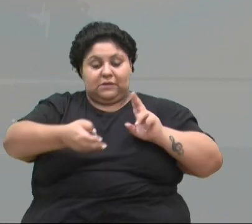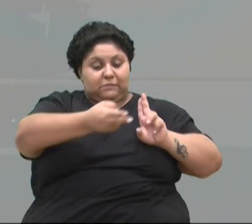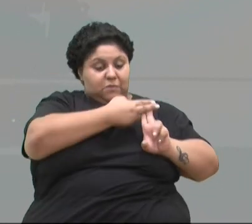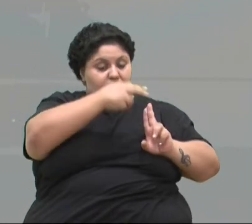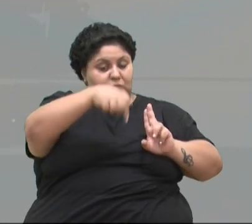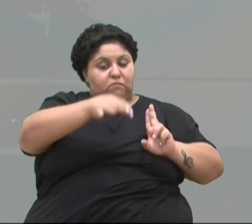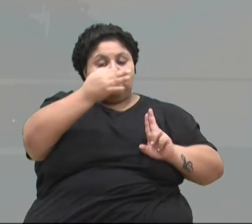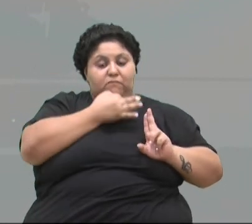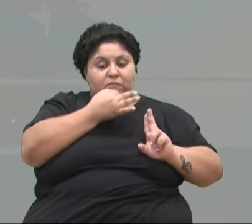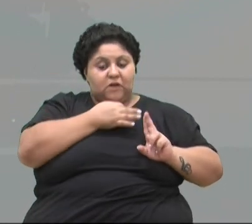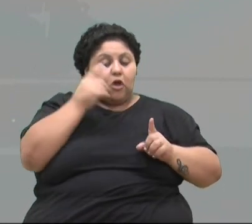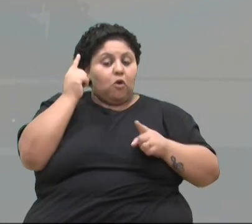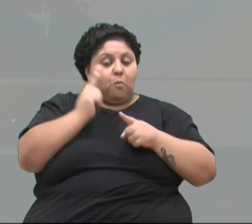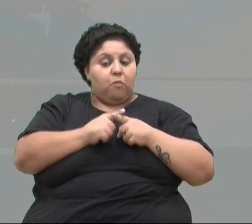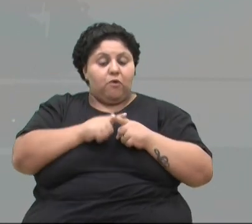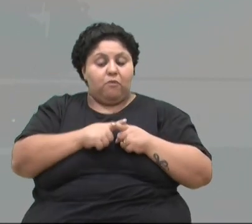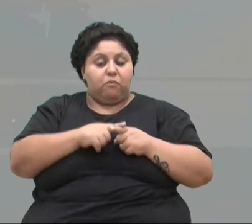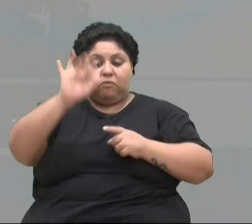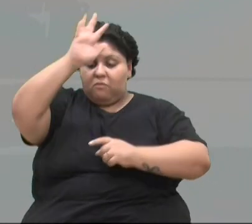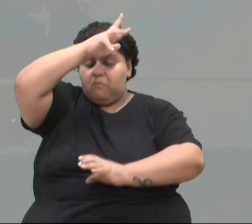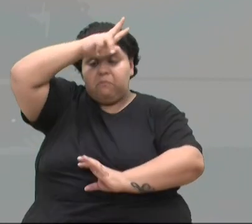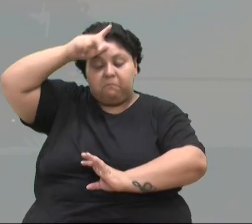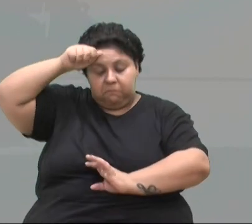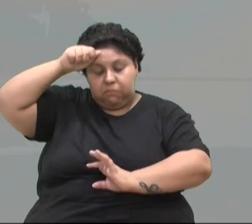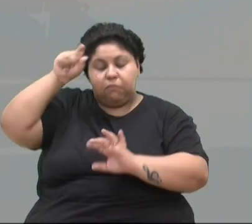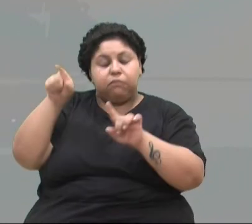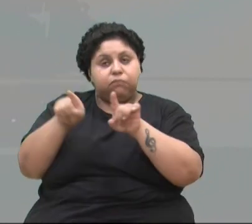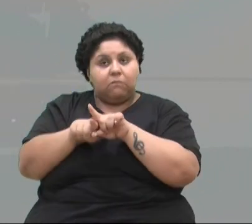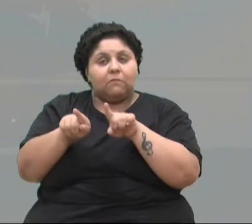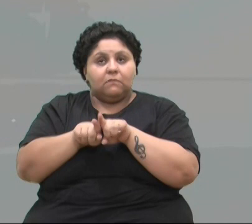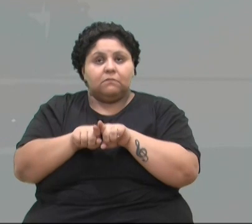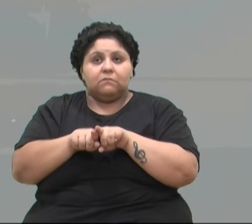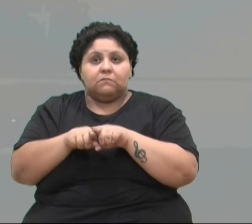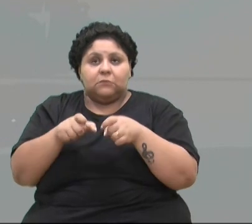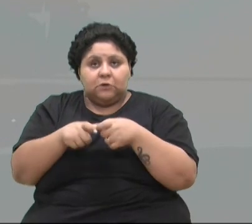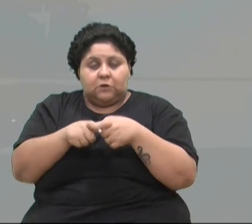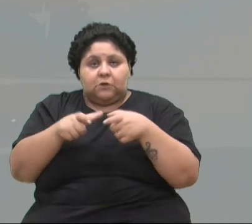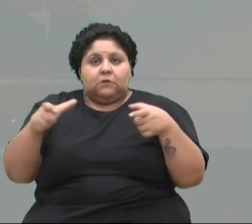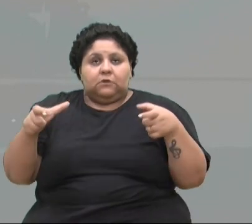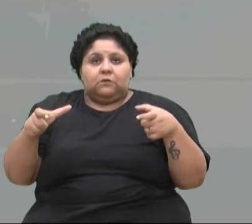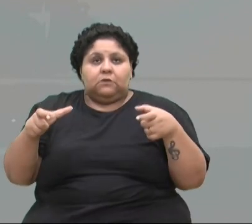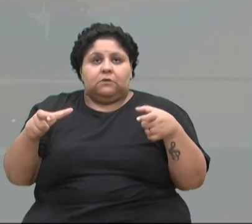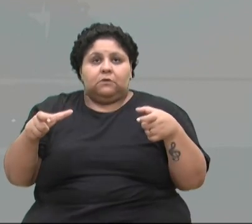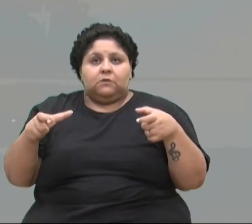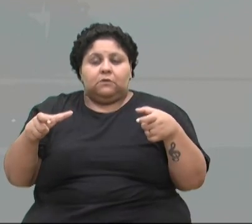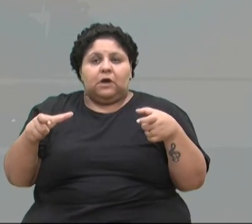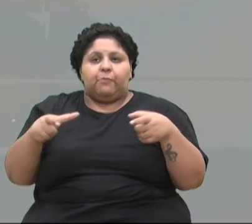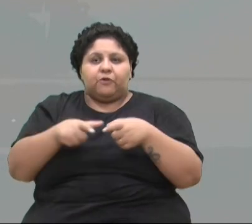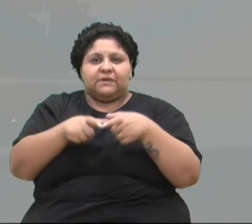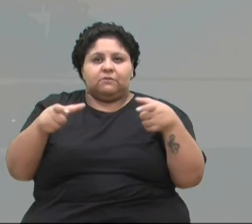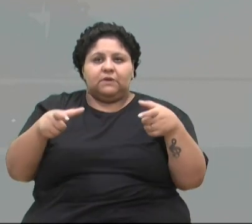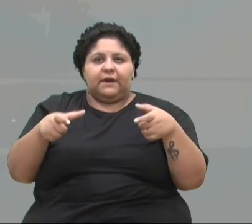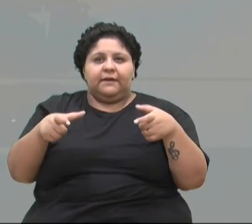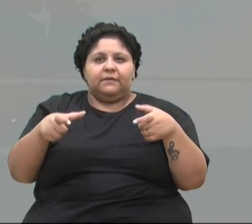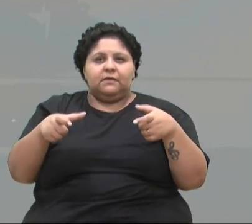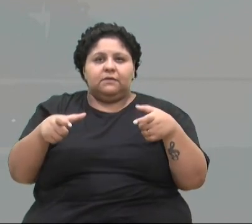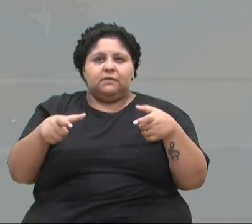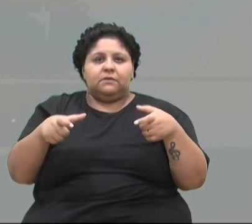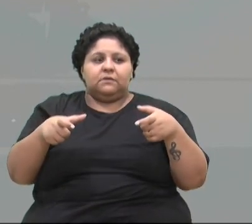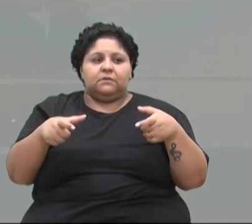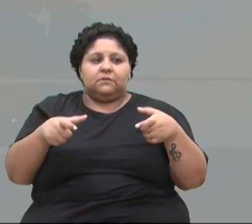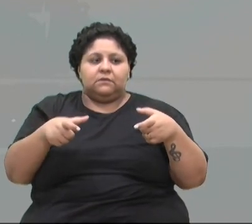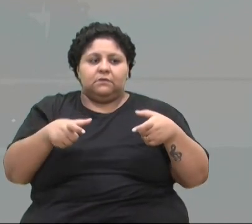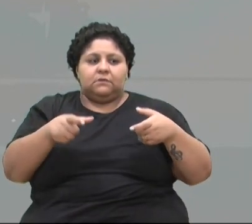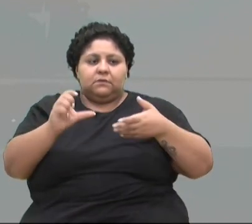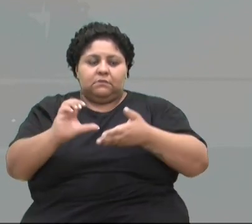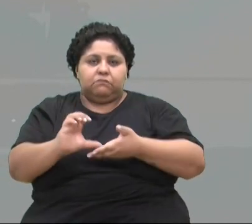Caxias, porque senão o município aqui também seria o maior aportador de recursos para a subvenção. Então, a gente